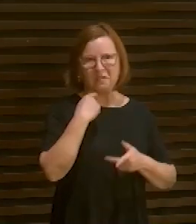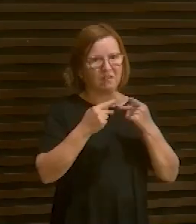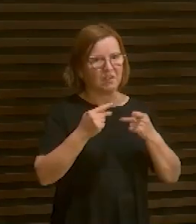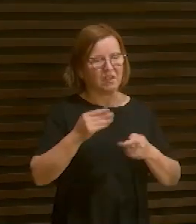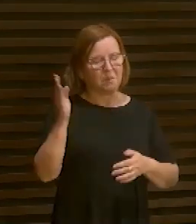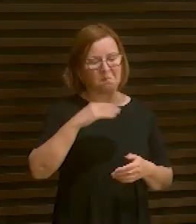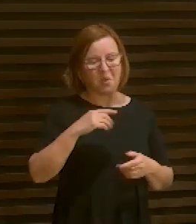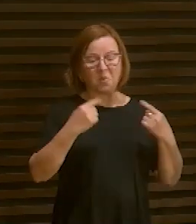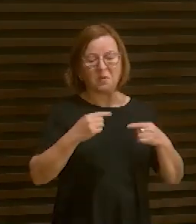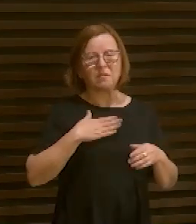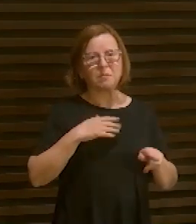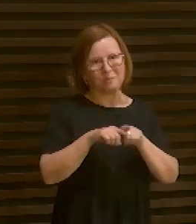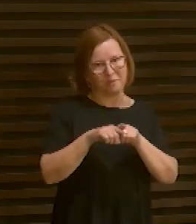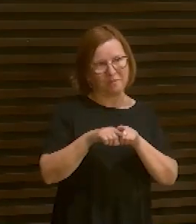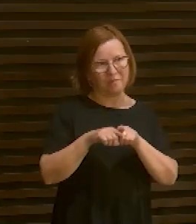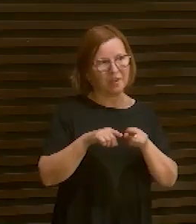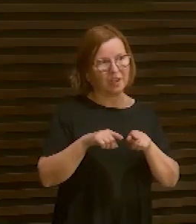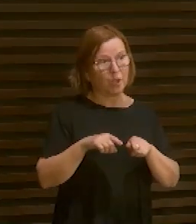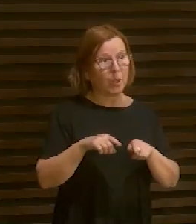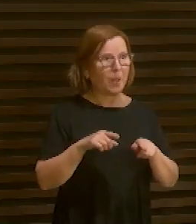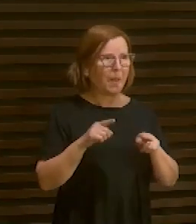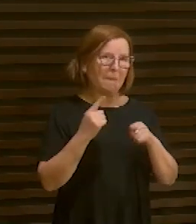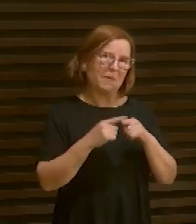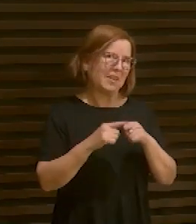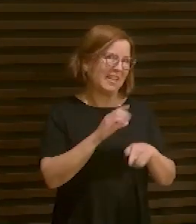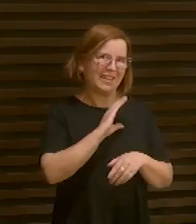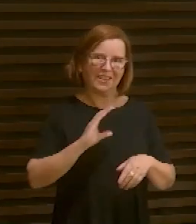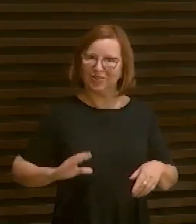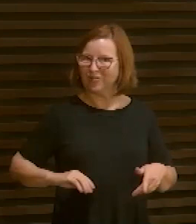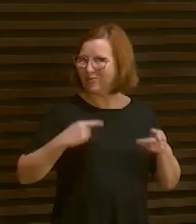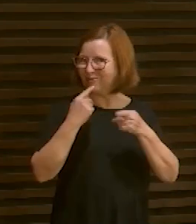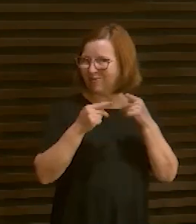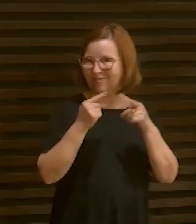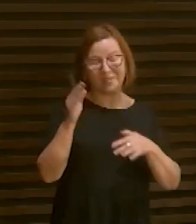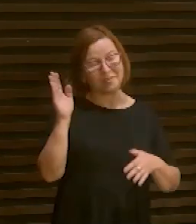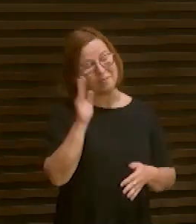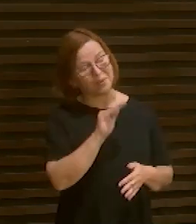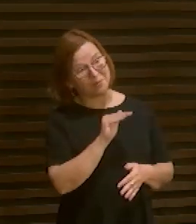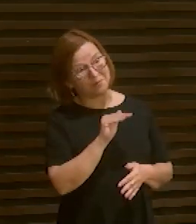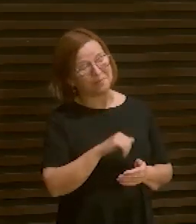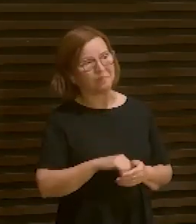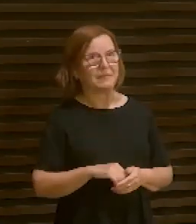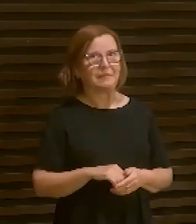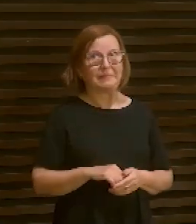irmão, porque Cristo não vai falar. Só um detalhinho assim.